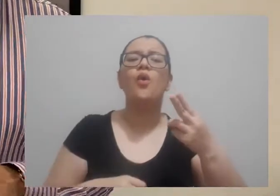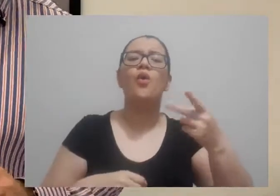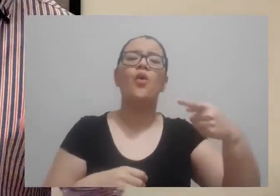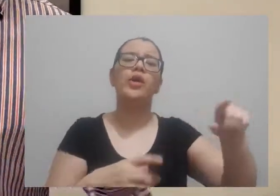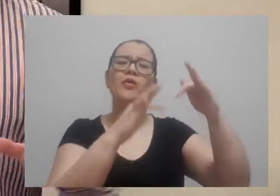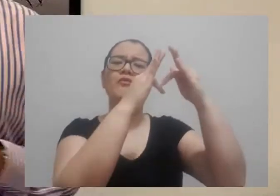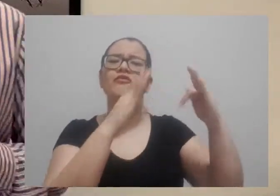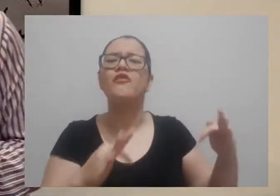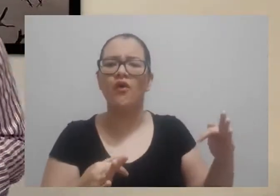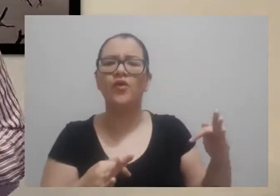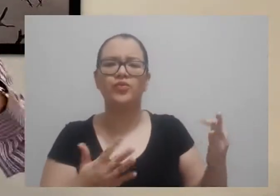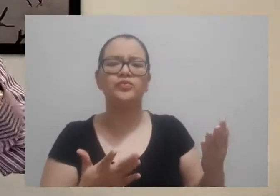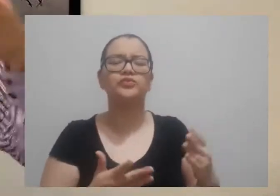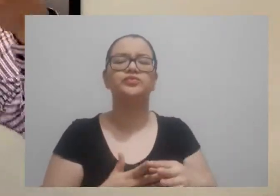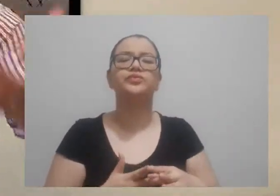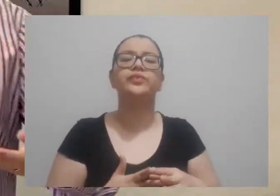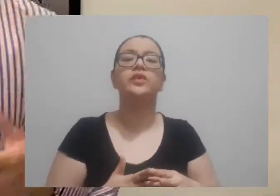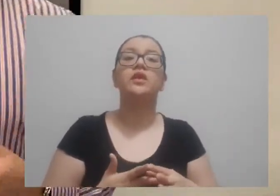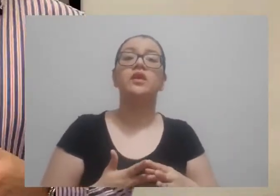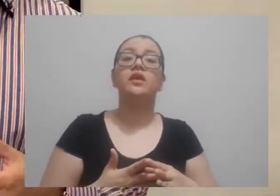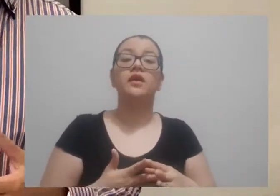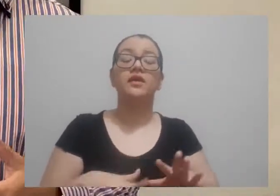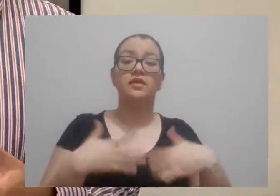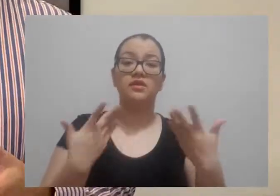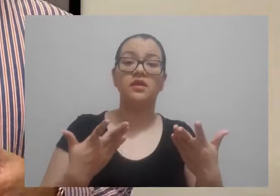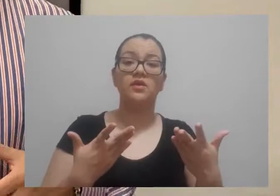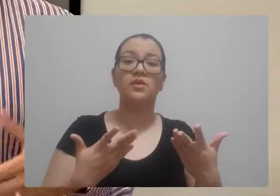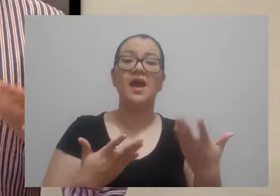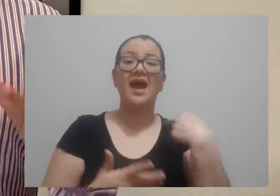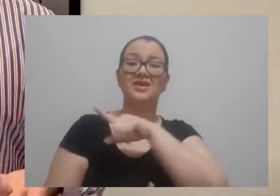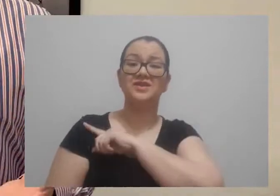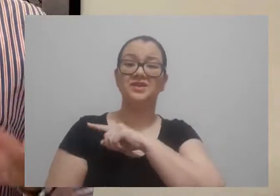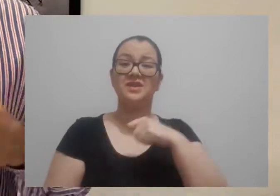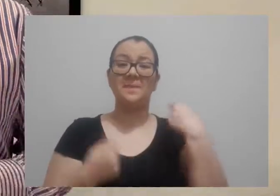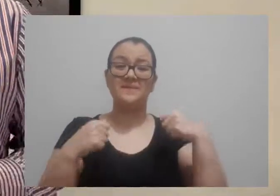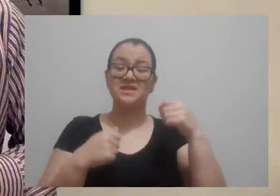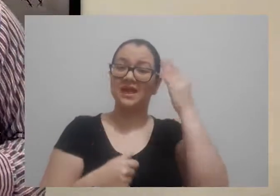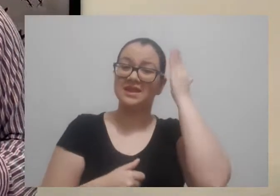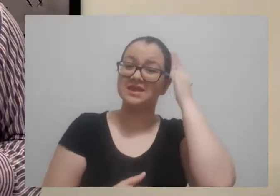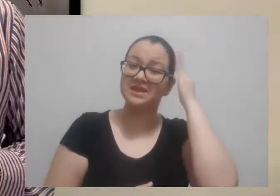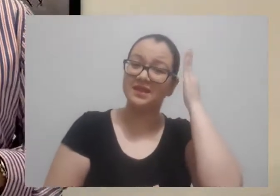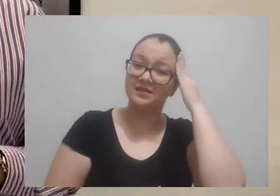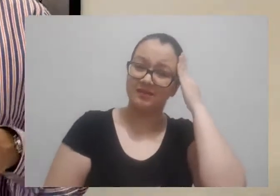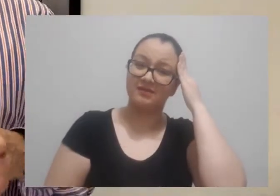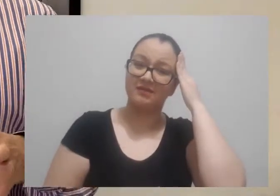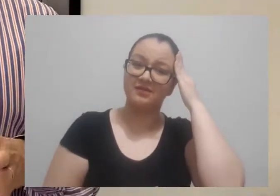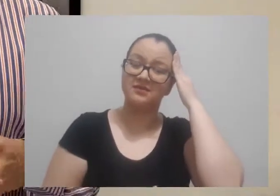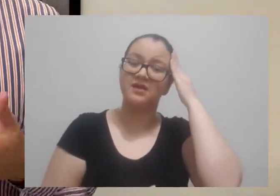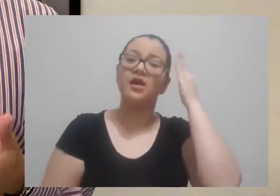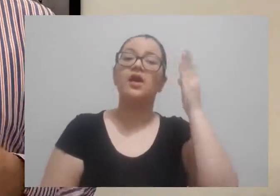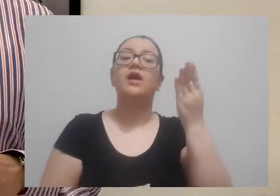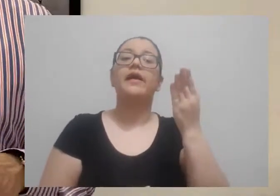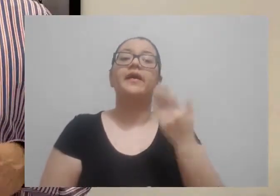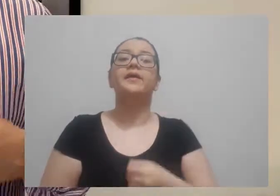declaração? É preciso que, para que a gente entenda a mensagem, o que o Senhor está trazendo para nós, que a gente se volte para